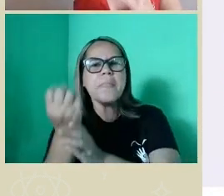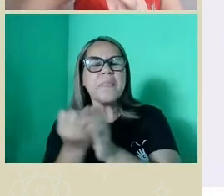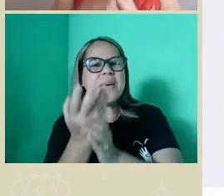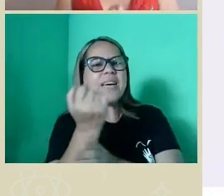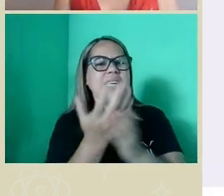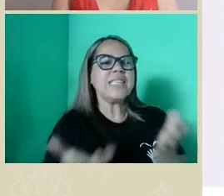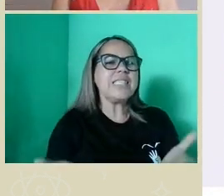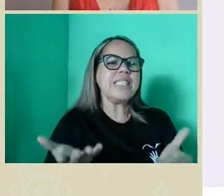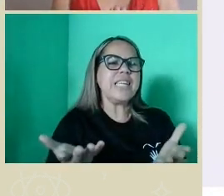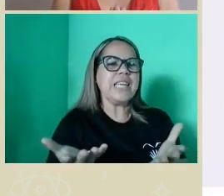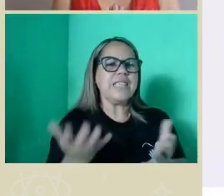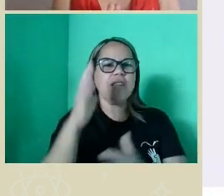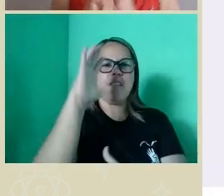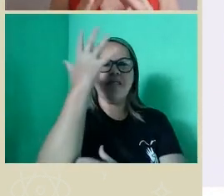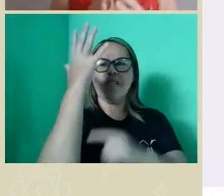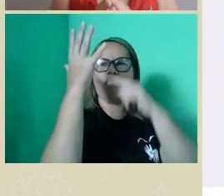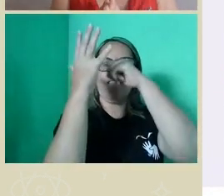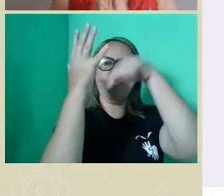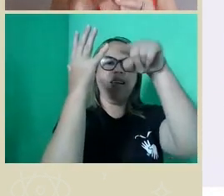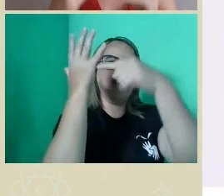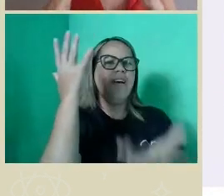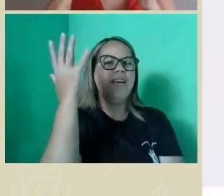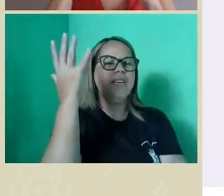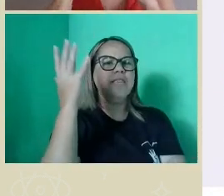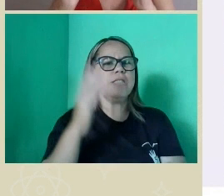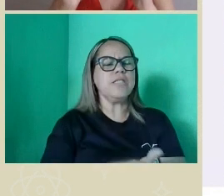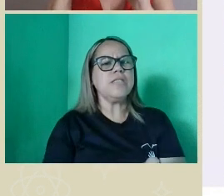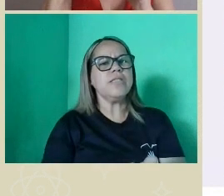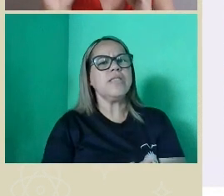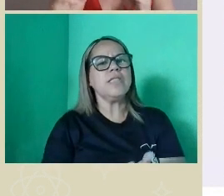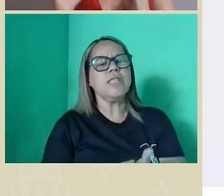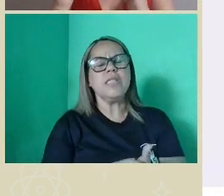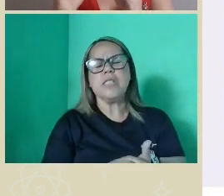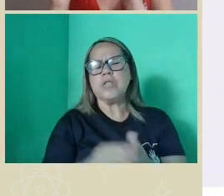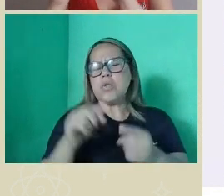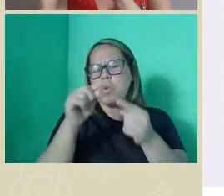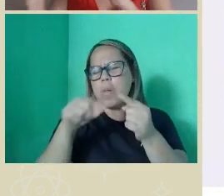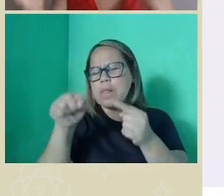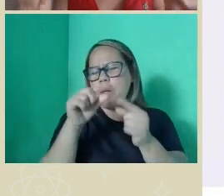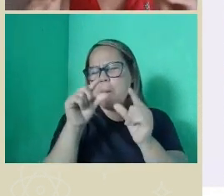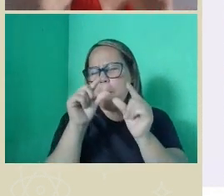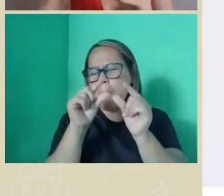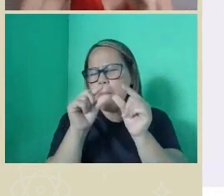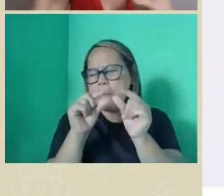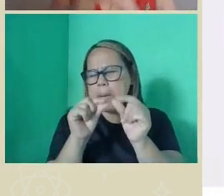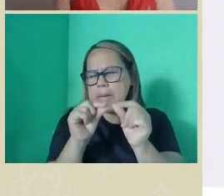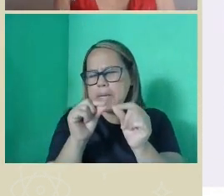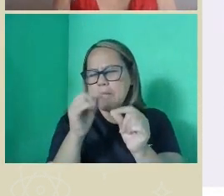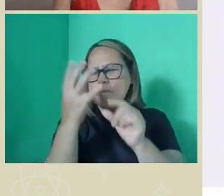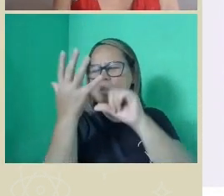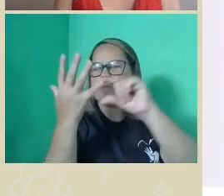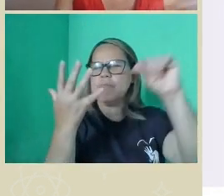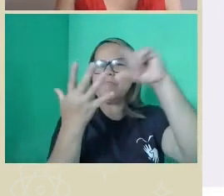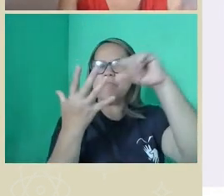copa das árvores muitos muito pequenos círculos entre as ramas